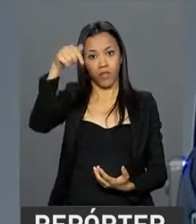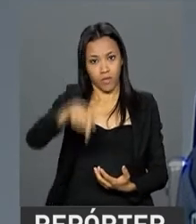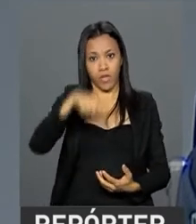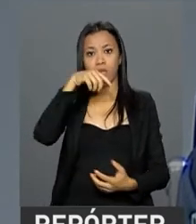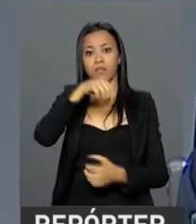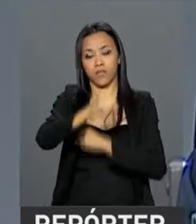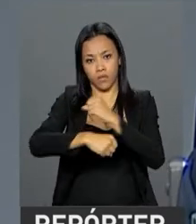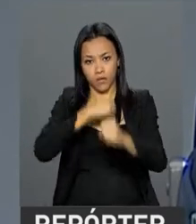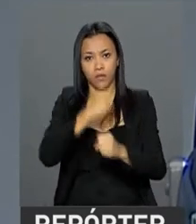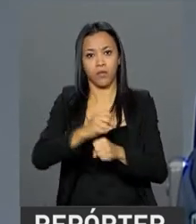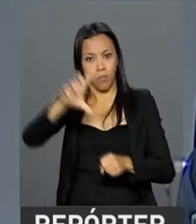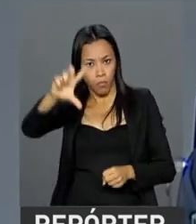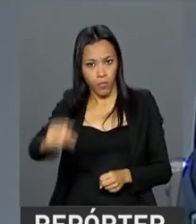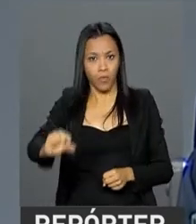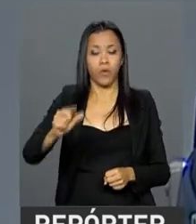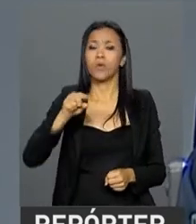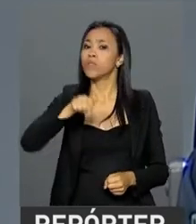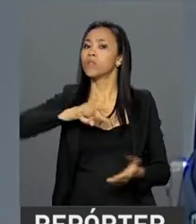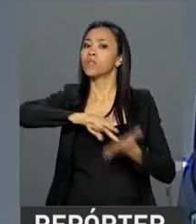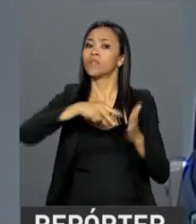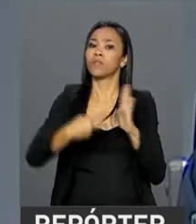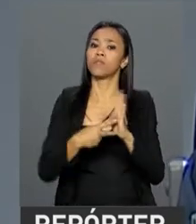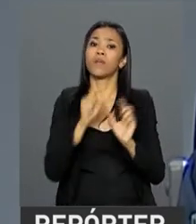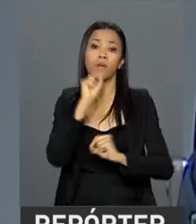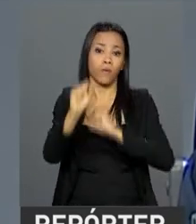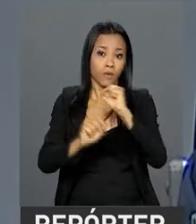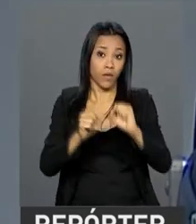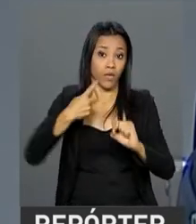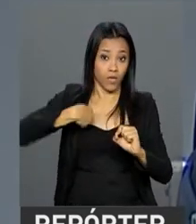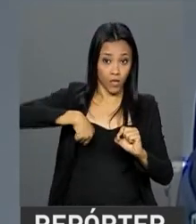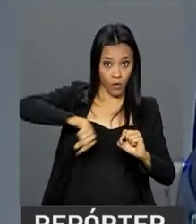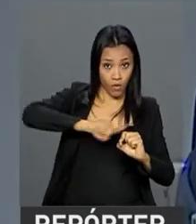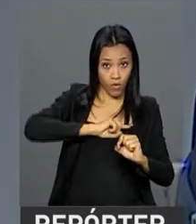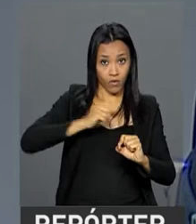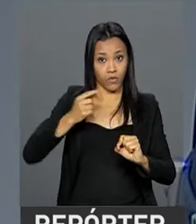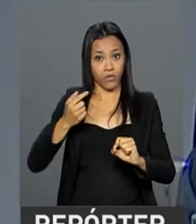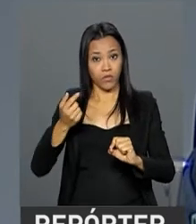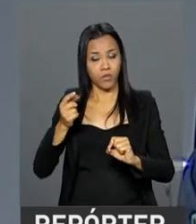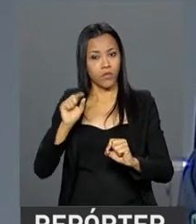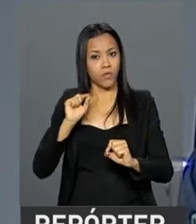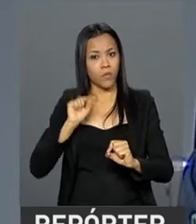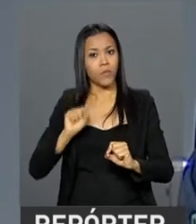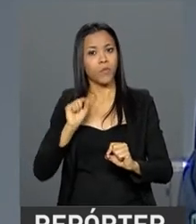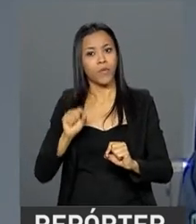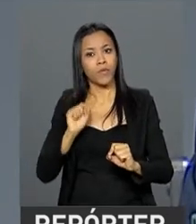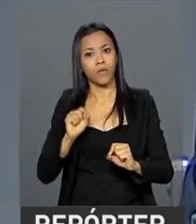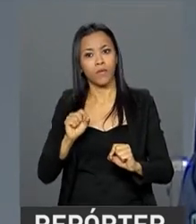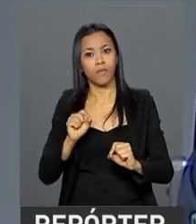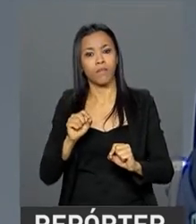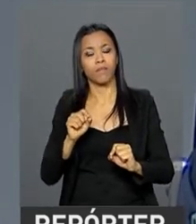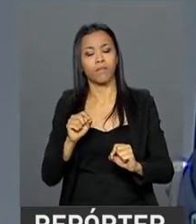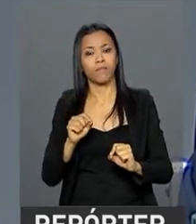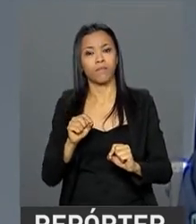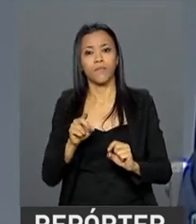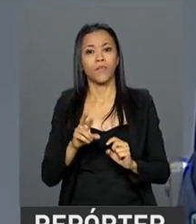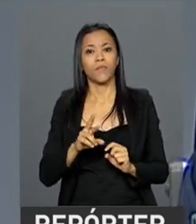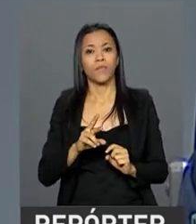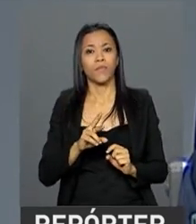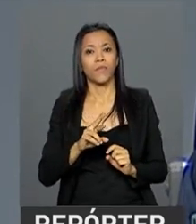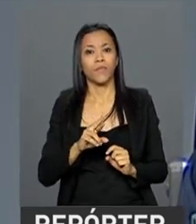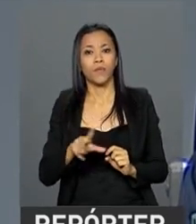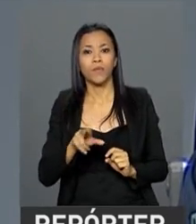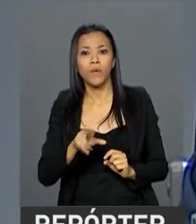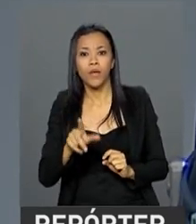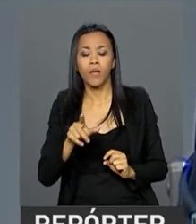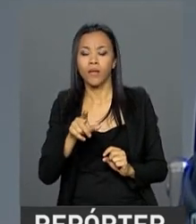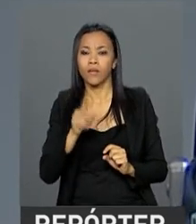e significa que nós, dada a nossa forma de reagir, que não é reagir ao impacto